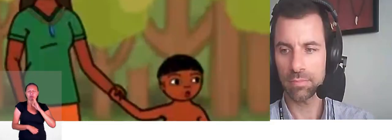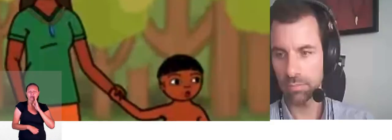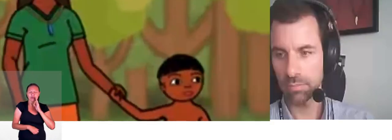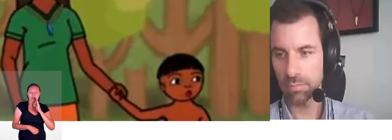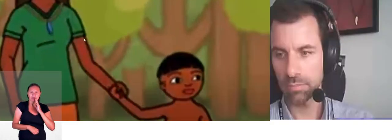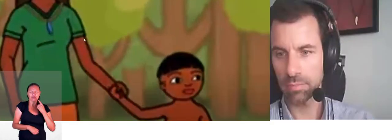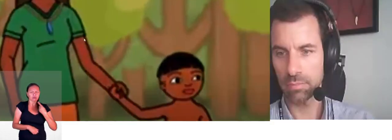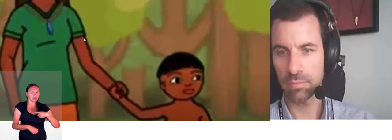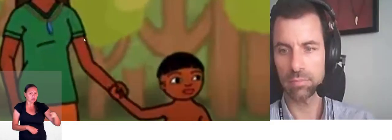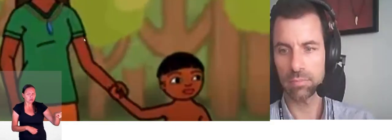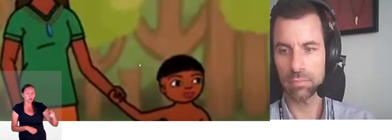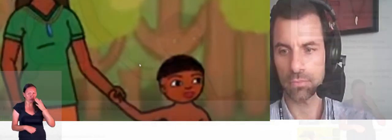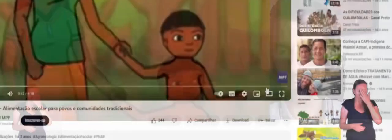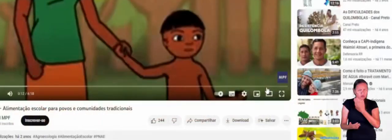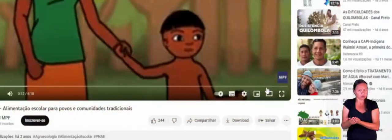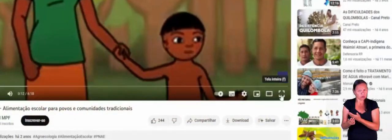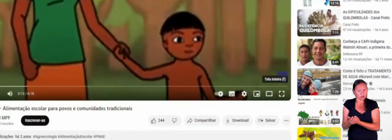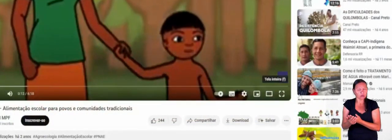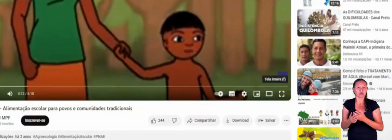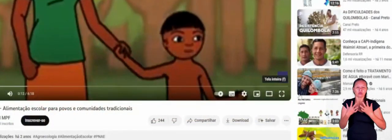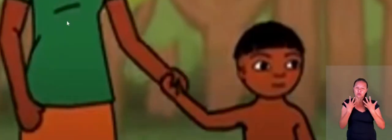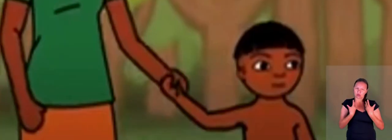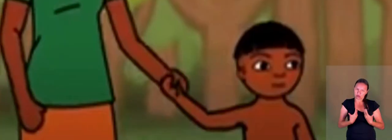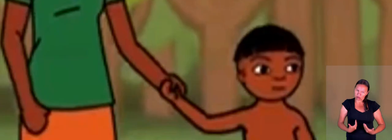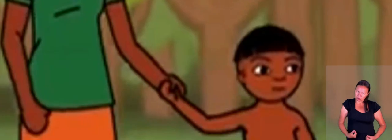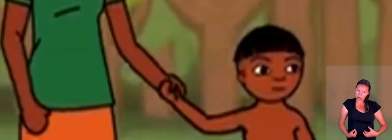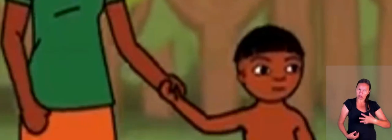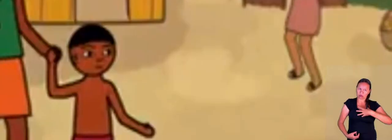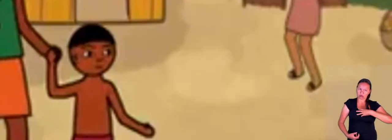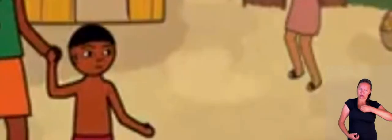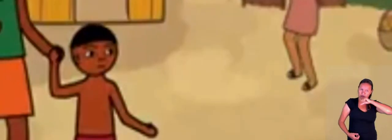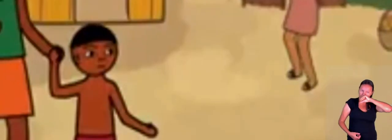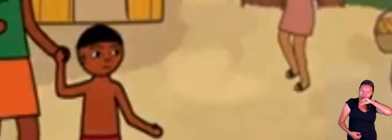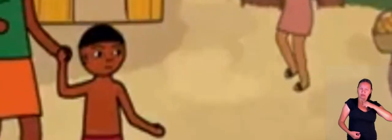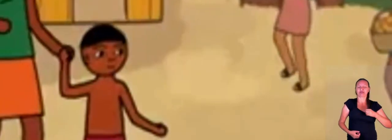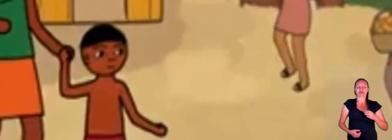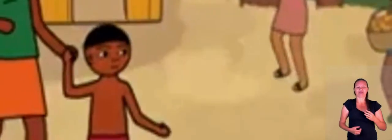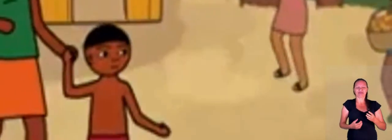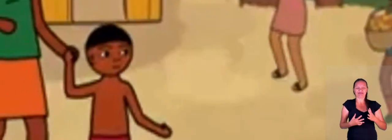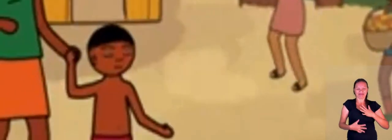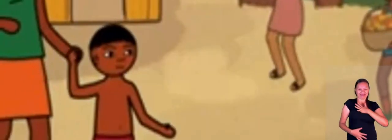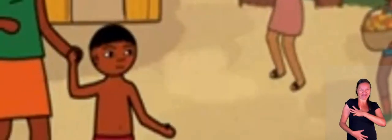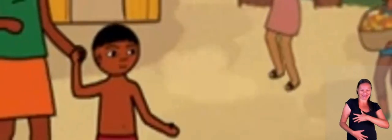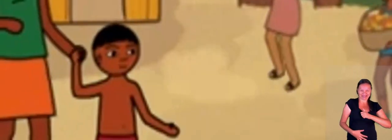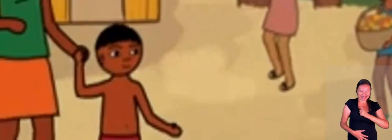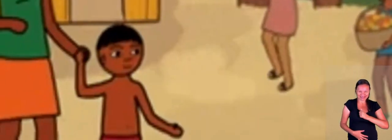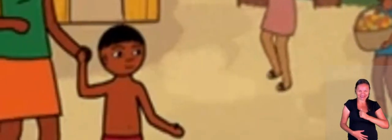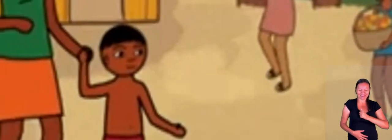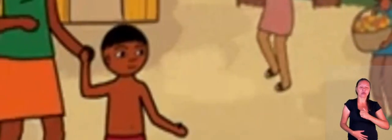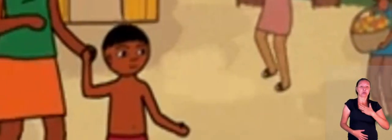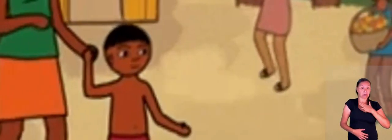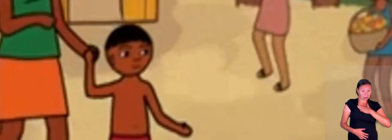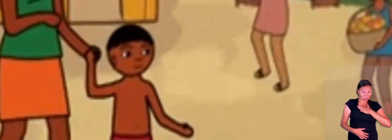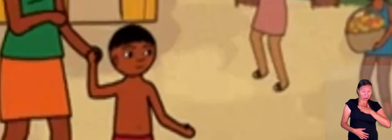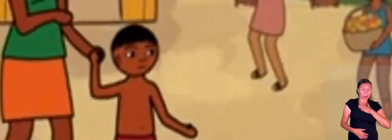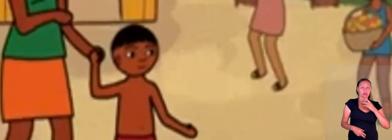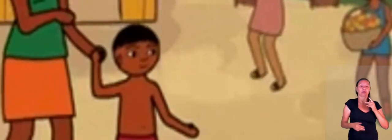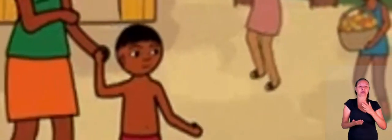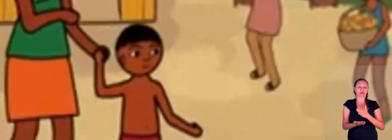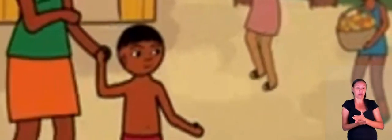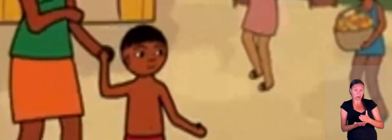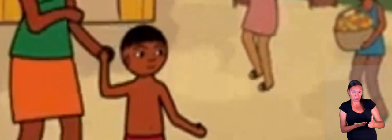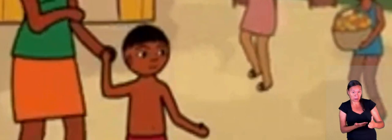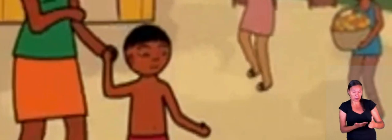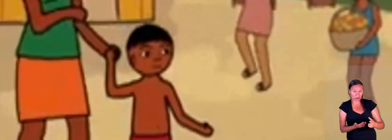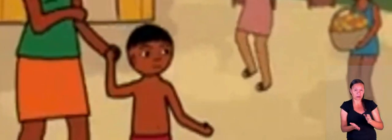pra escola calma meu filho você vai adorar pra gente A escola é uma parte da vida em comunidade olha